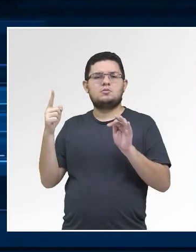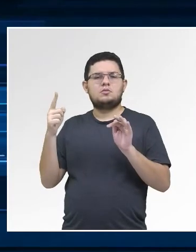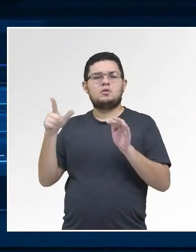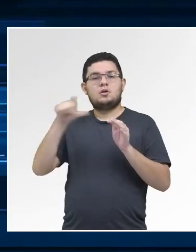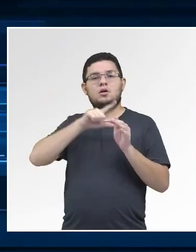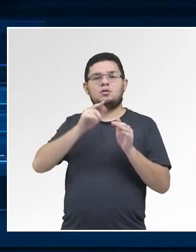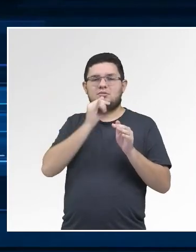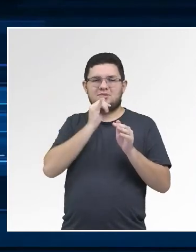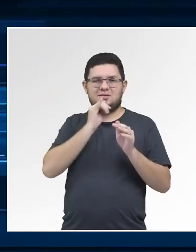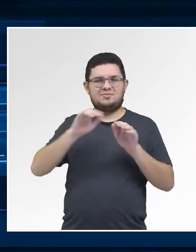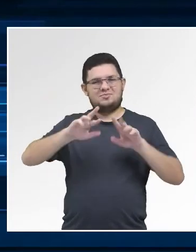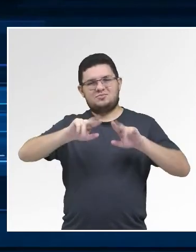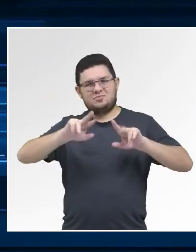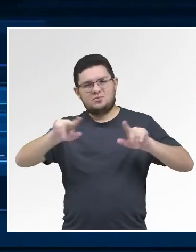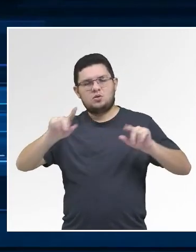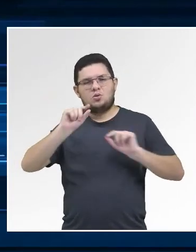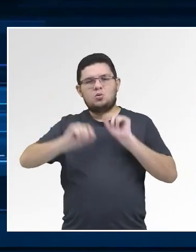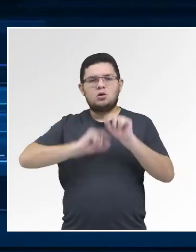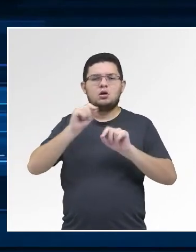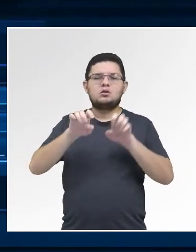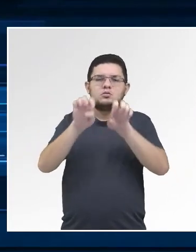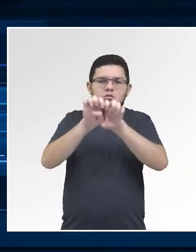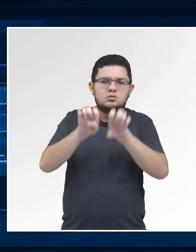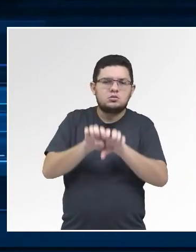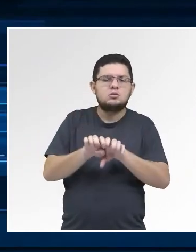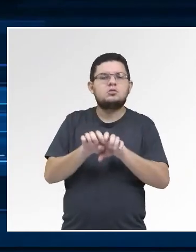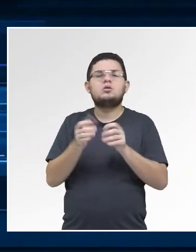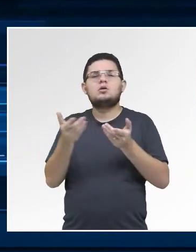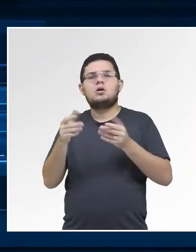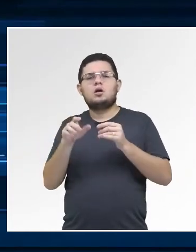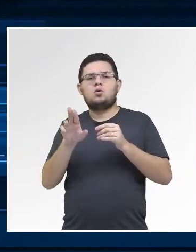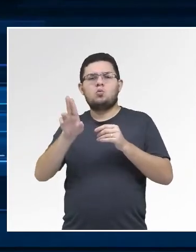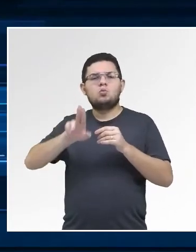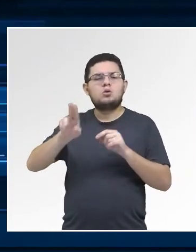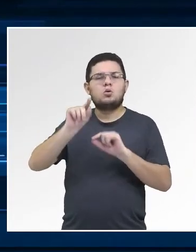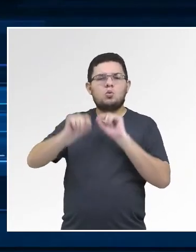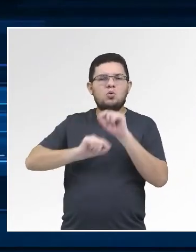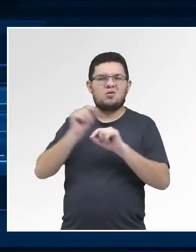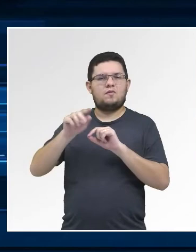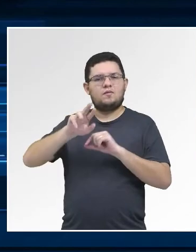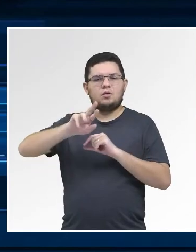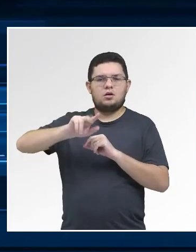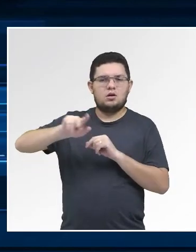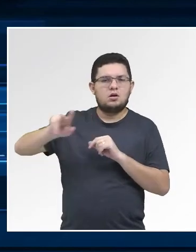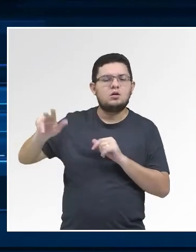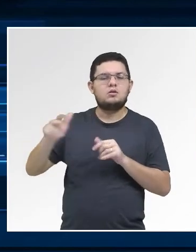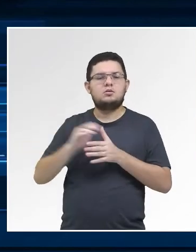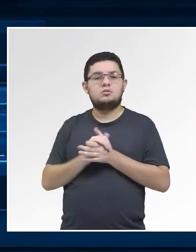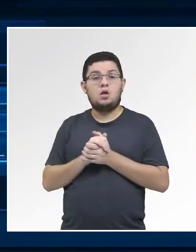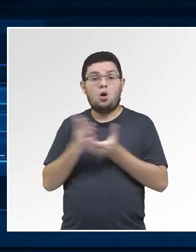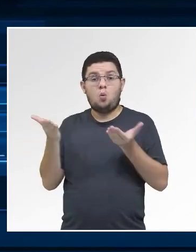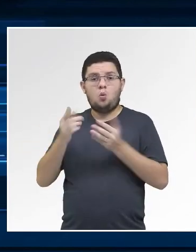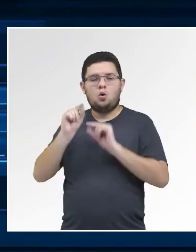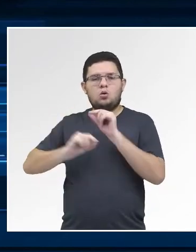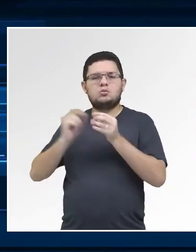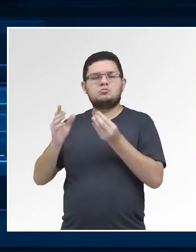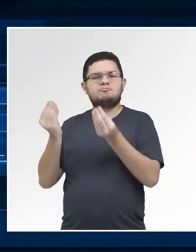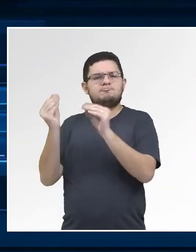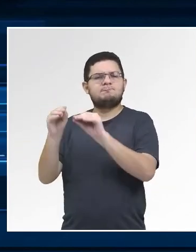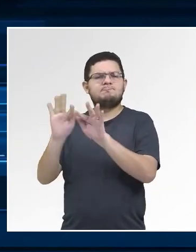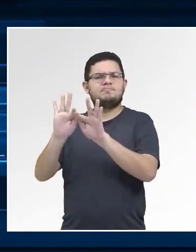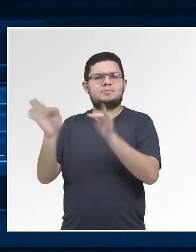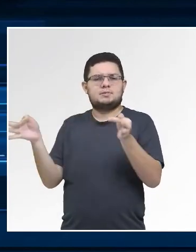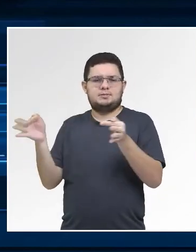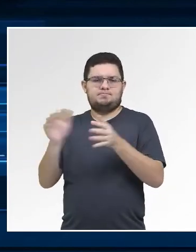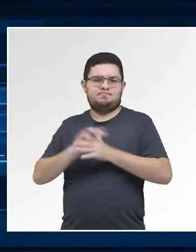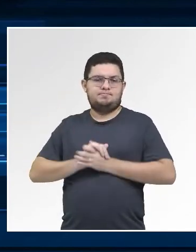as estruturas com have, verbo no particípio, ok? É bem simples o que eu vou preencher aqui, tá? Então